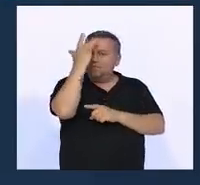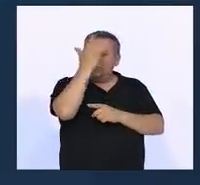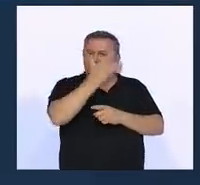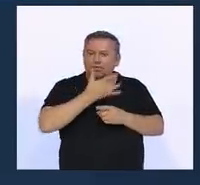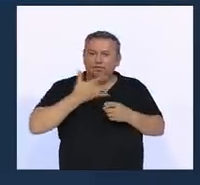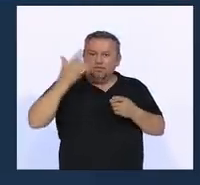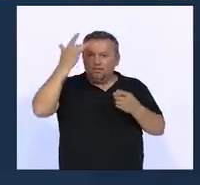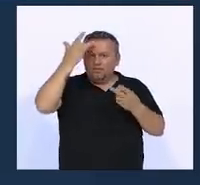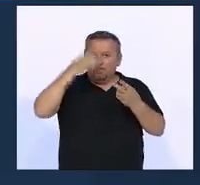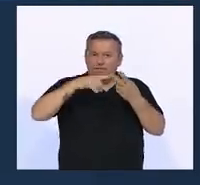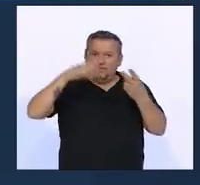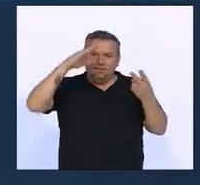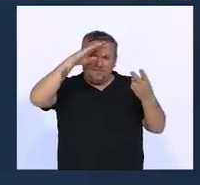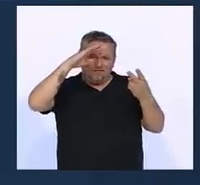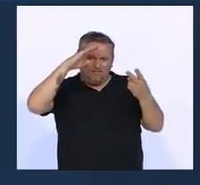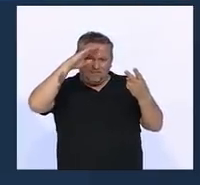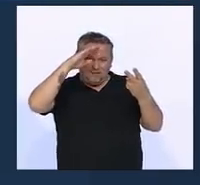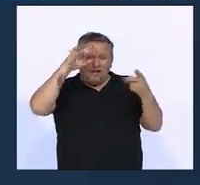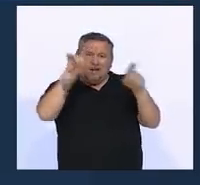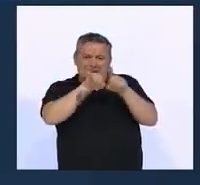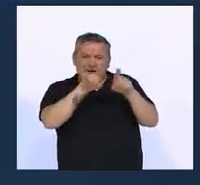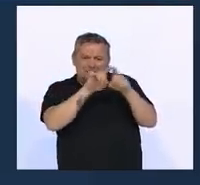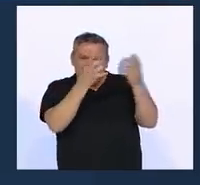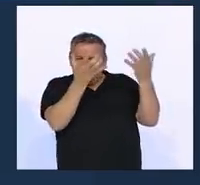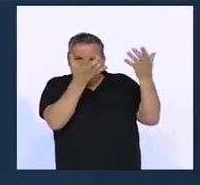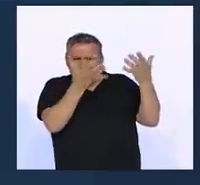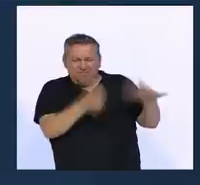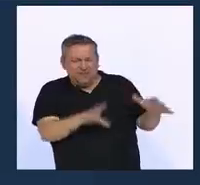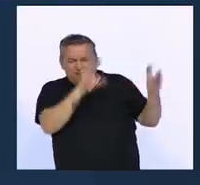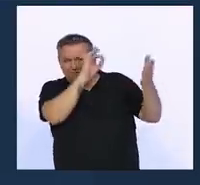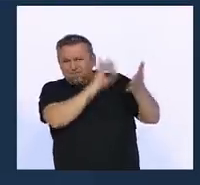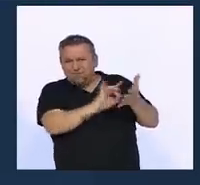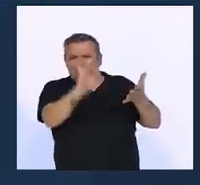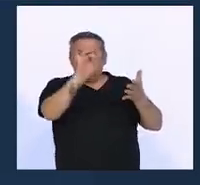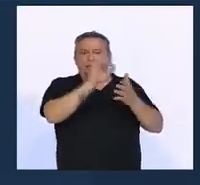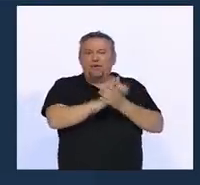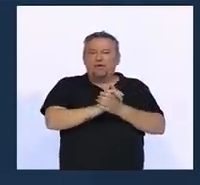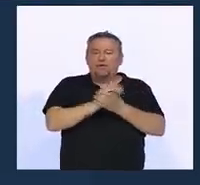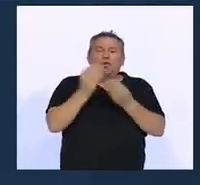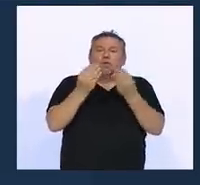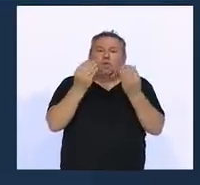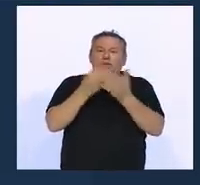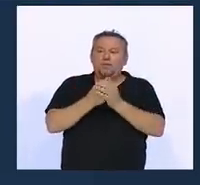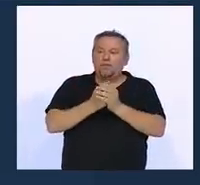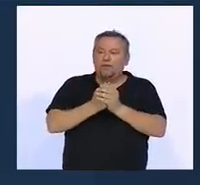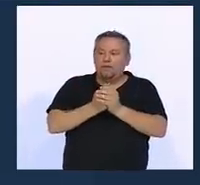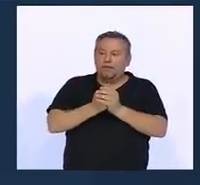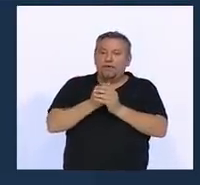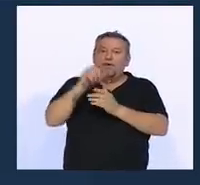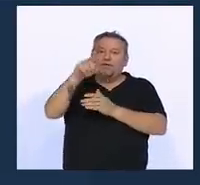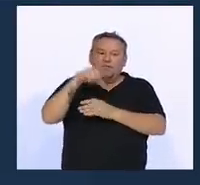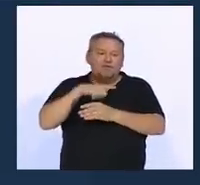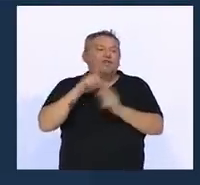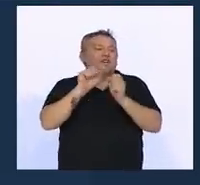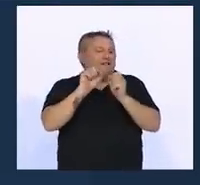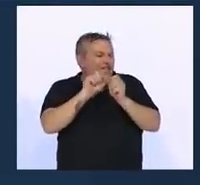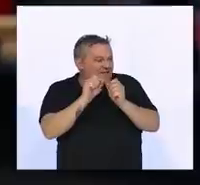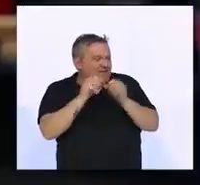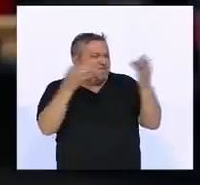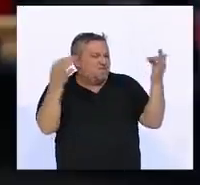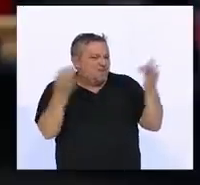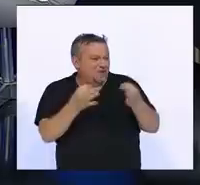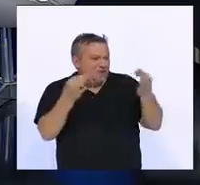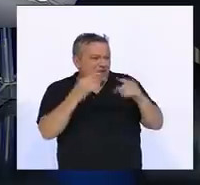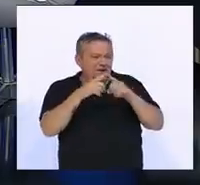e rejeitando que são os coincidentemente mais os mais rejeitados? Você tocou no ponto do início da pergunta dele. O que é